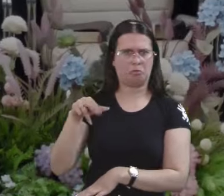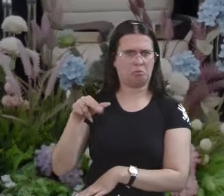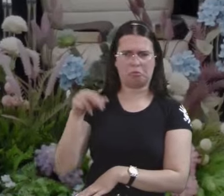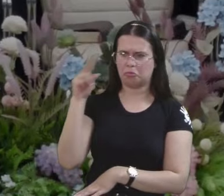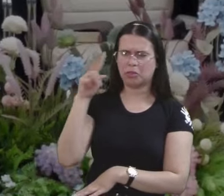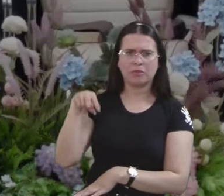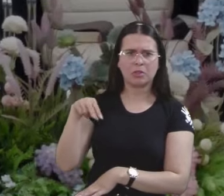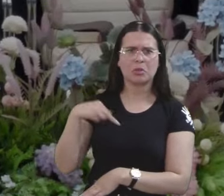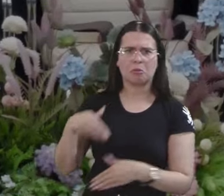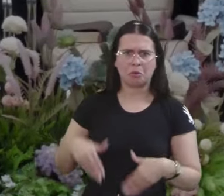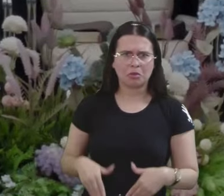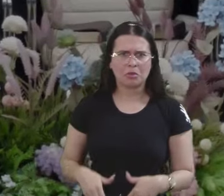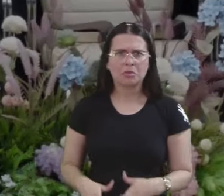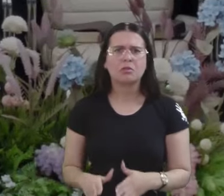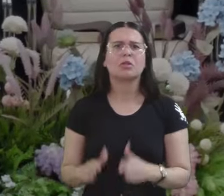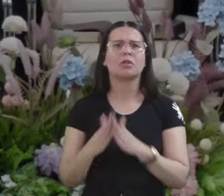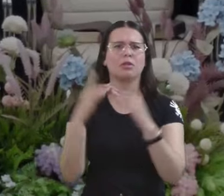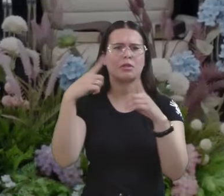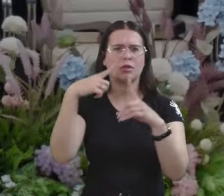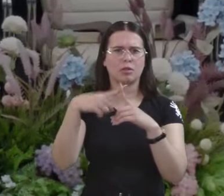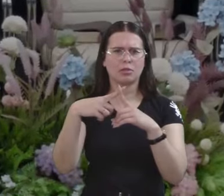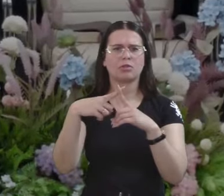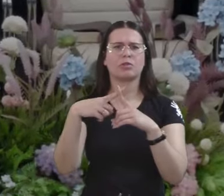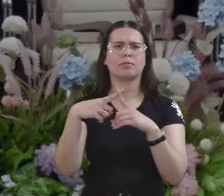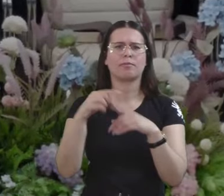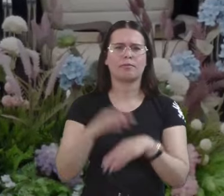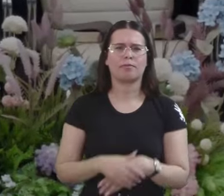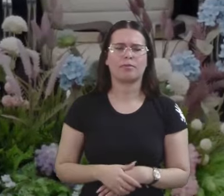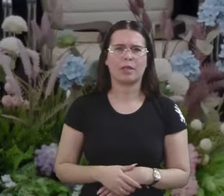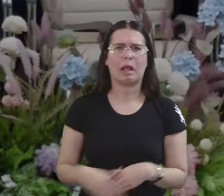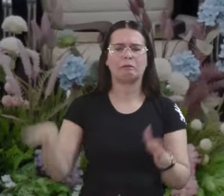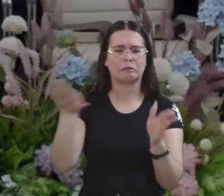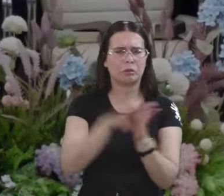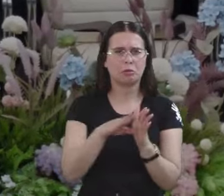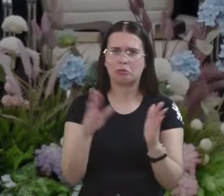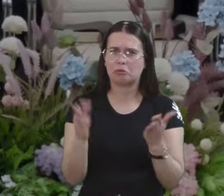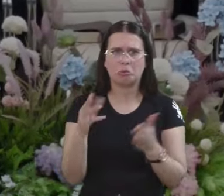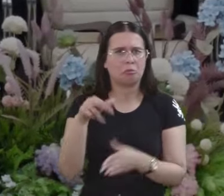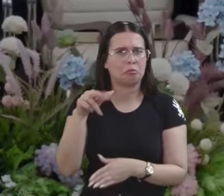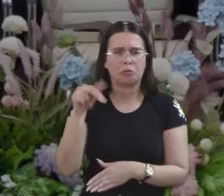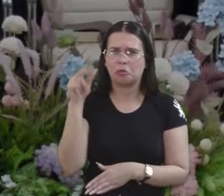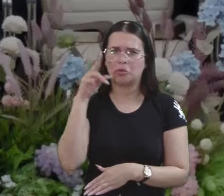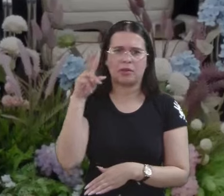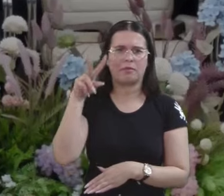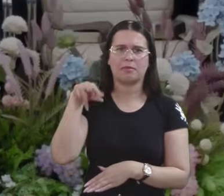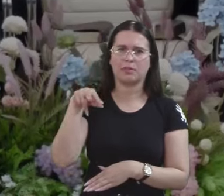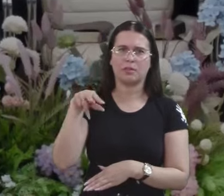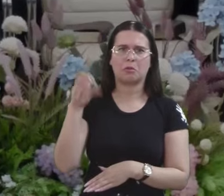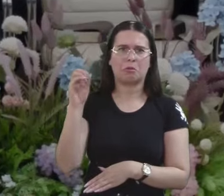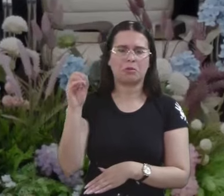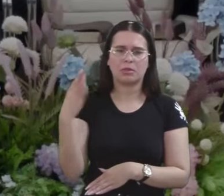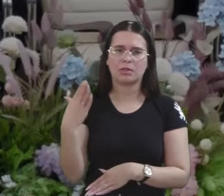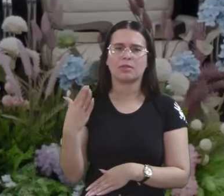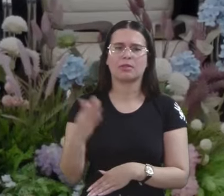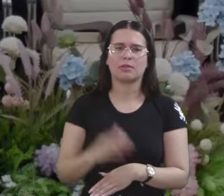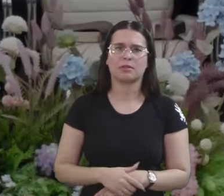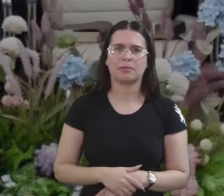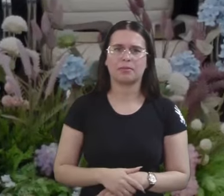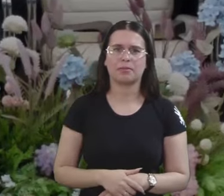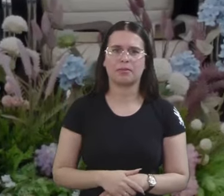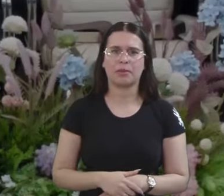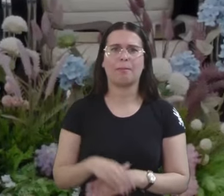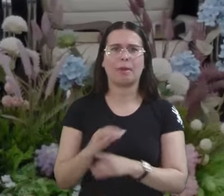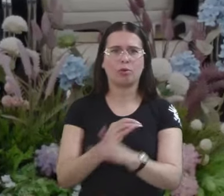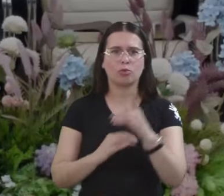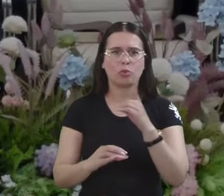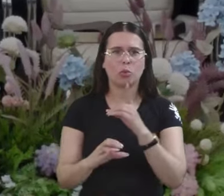Sou nascido na igreja, nasci em 60, até hoje eu nunca vi acontecer. No meio do culto,